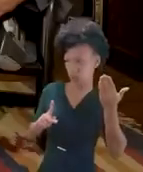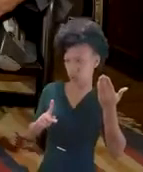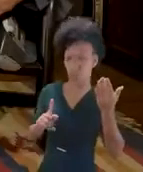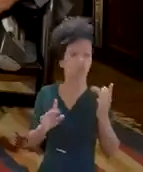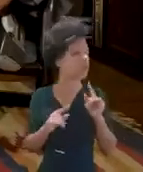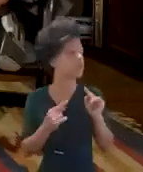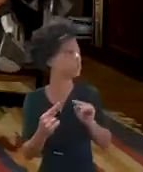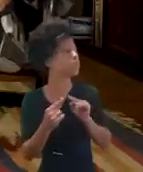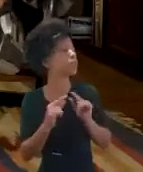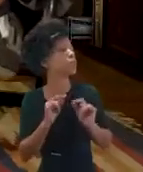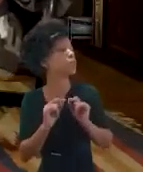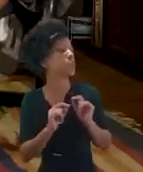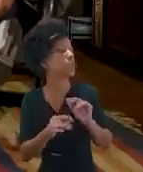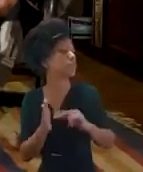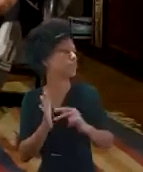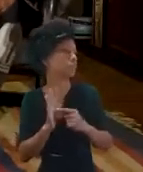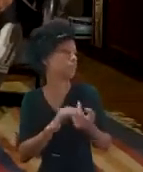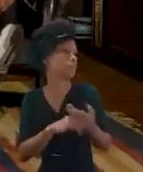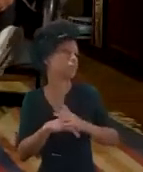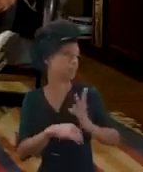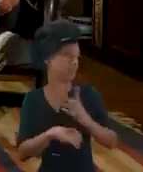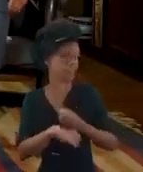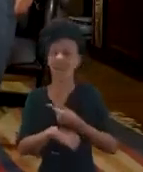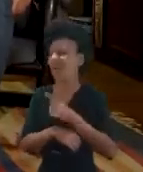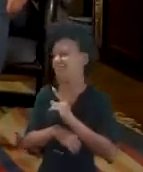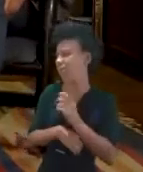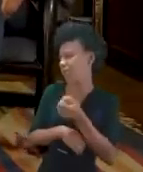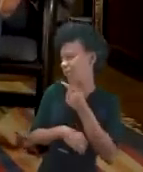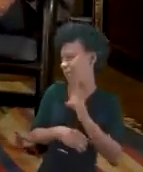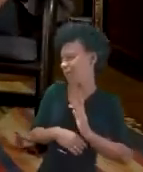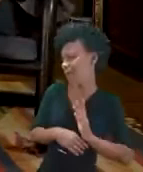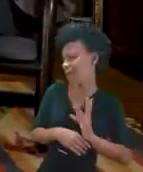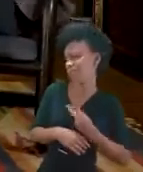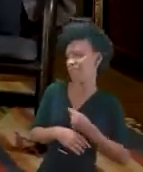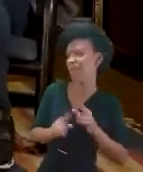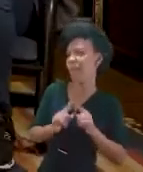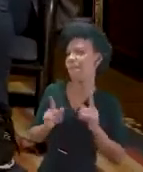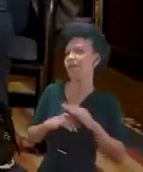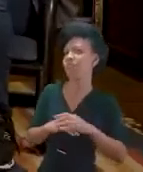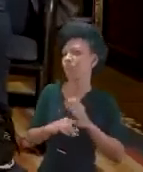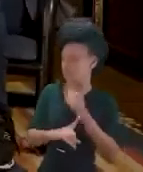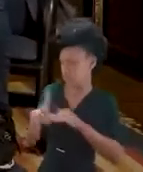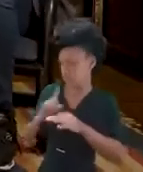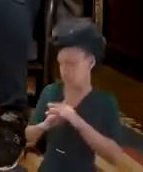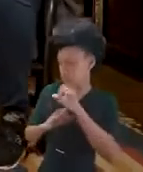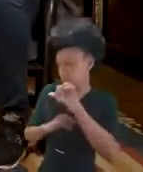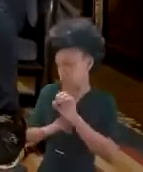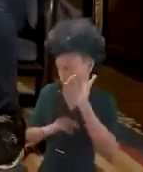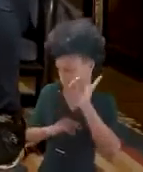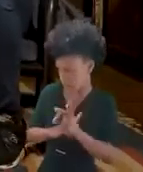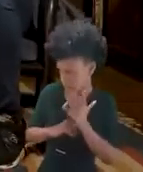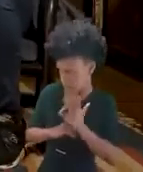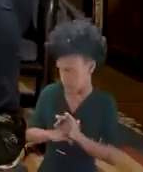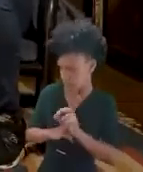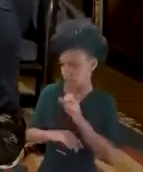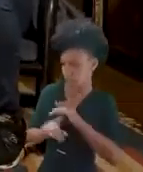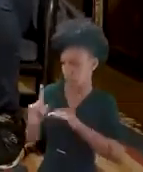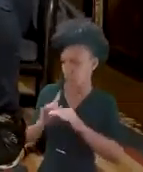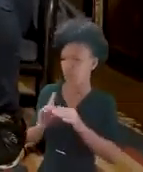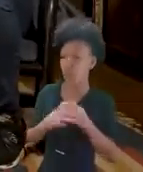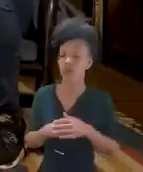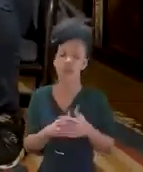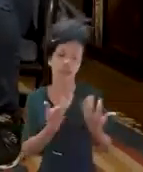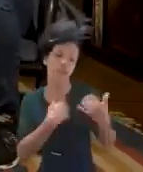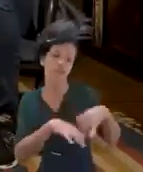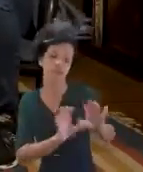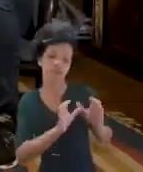você fala no sentido você fazer uma parada contran piada é uma coisa do tipo a sociedade noventa porcento da sociedade